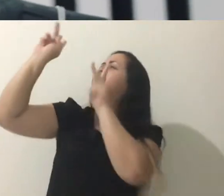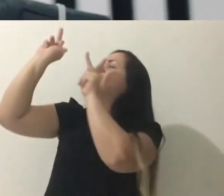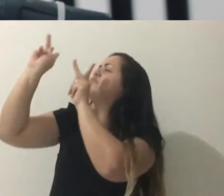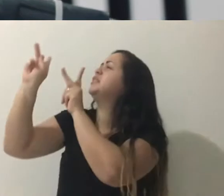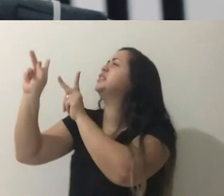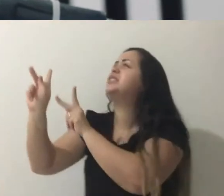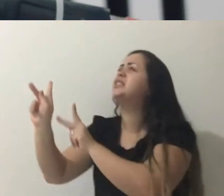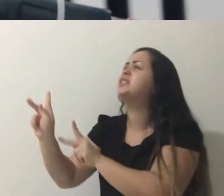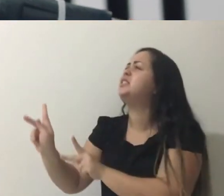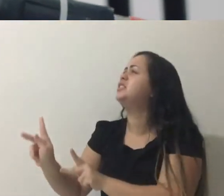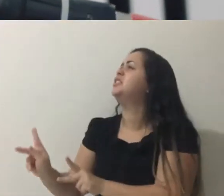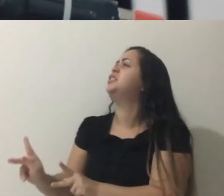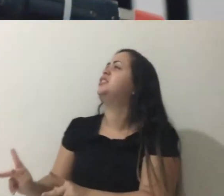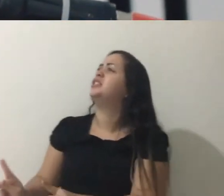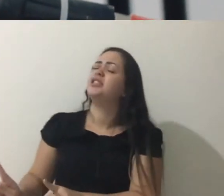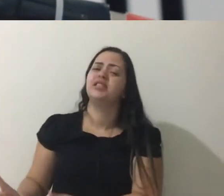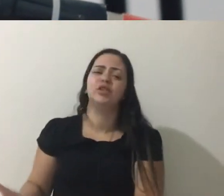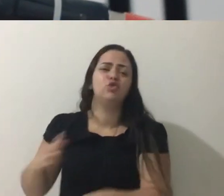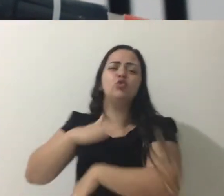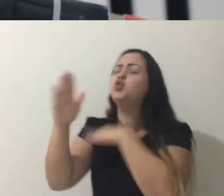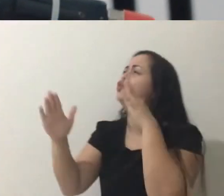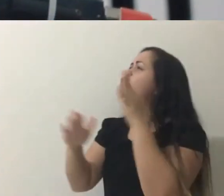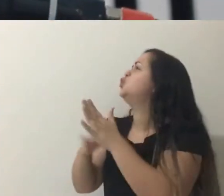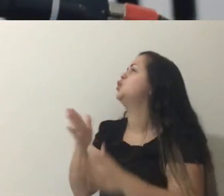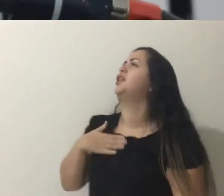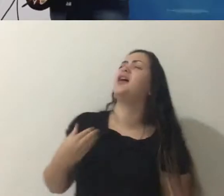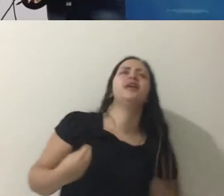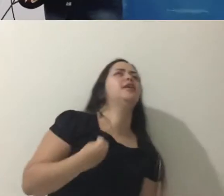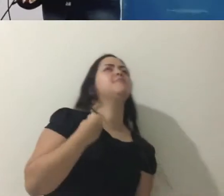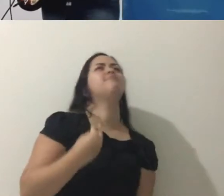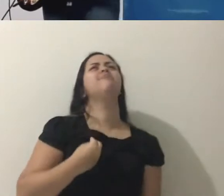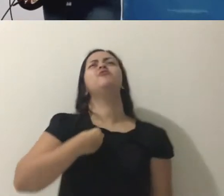basta, a tua presença me basta.